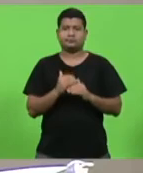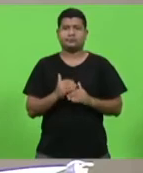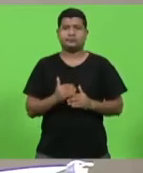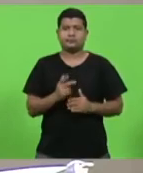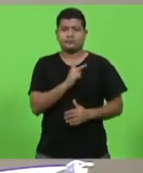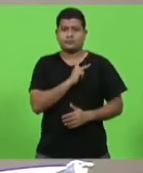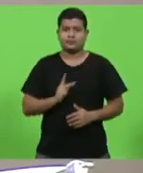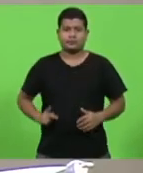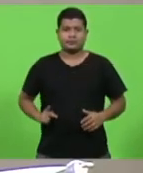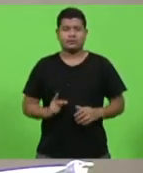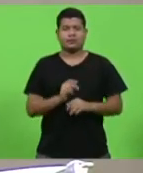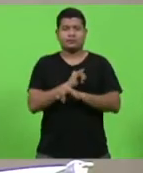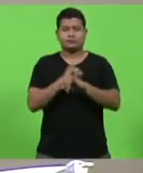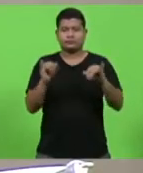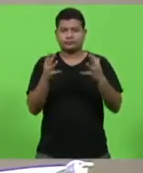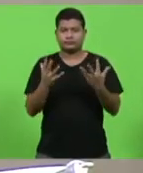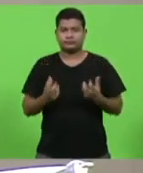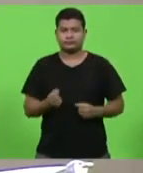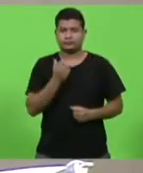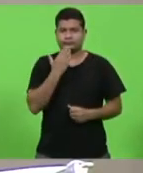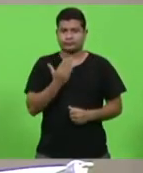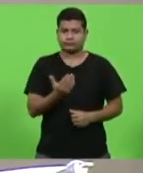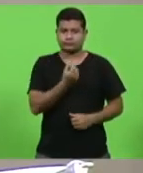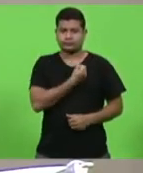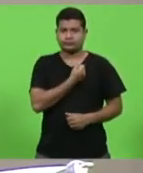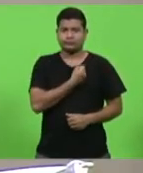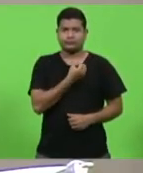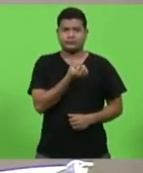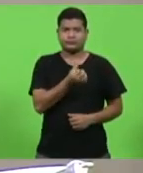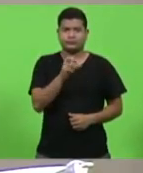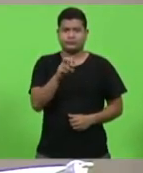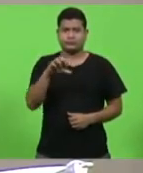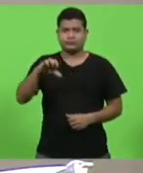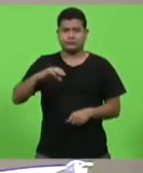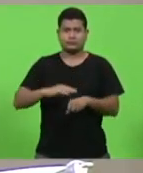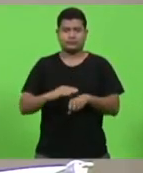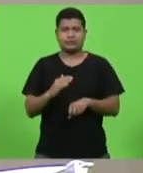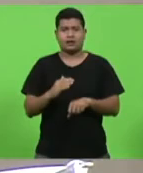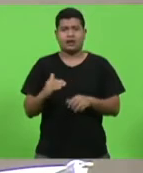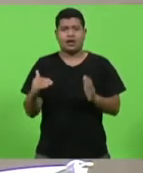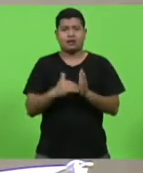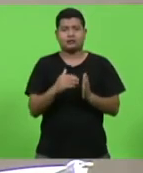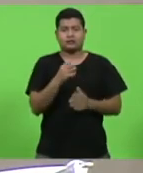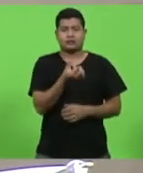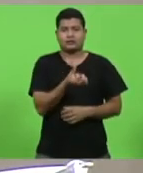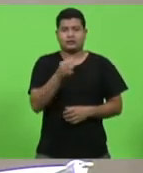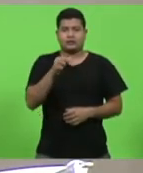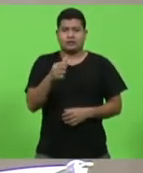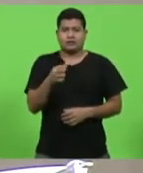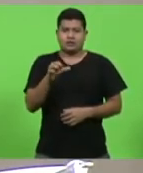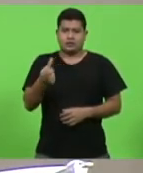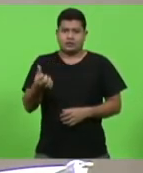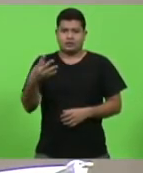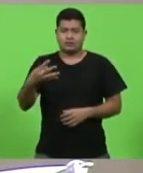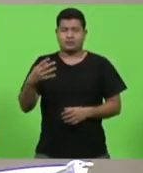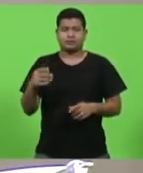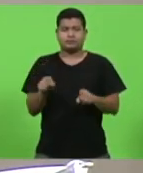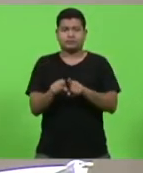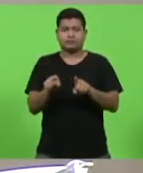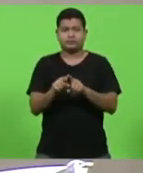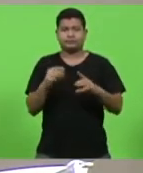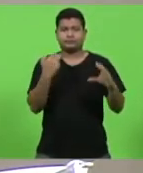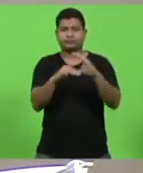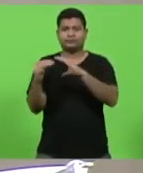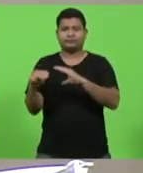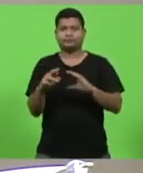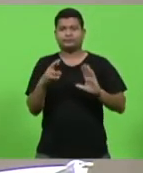presidência comunica que defere os seguintes requerimentos. Requerimento 659 a 664. Esta presidência comunica que encaminhará os destinatários, conforme